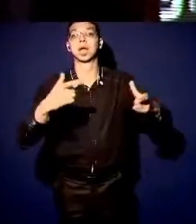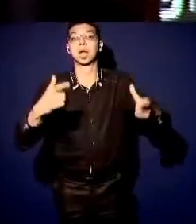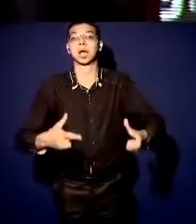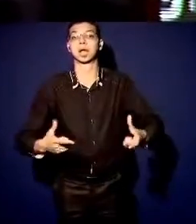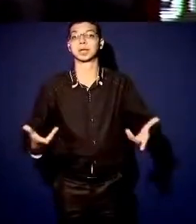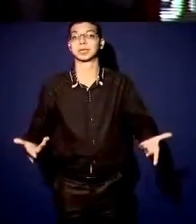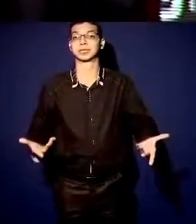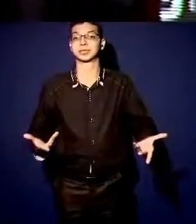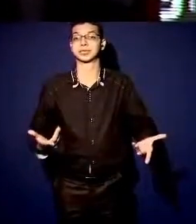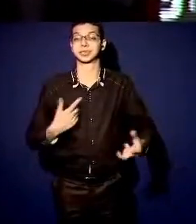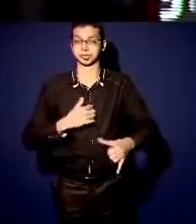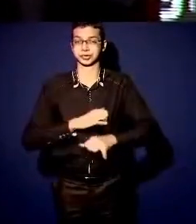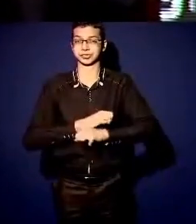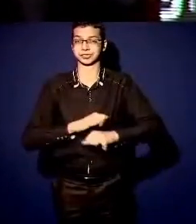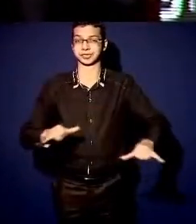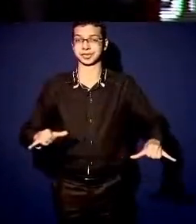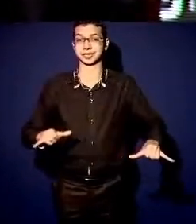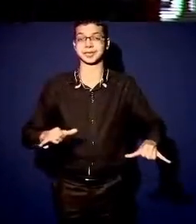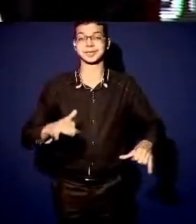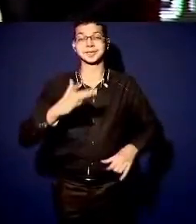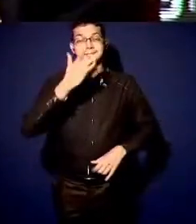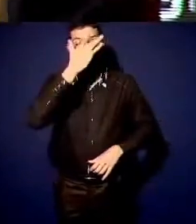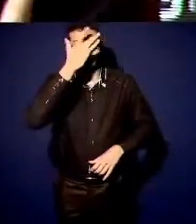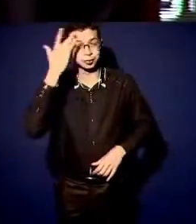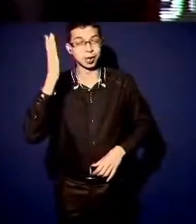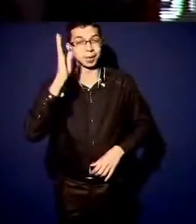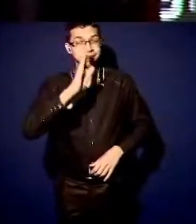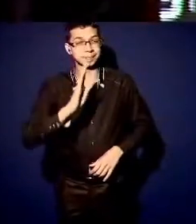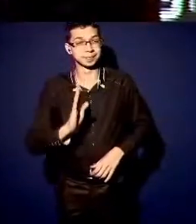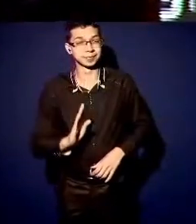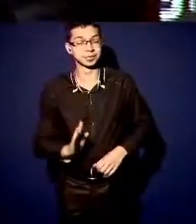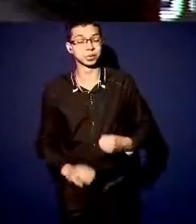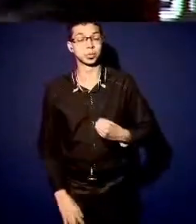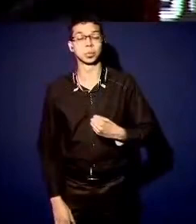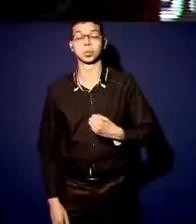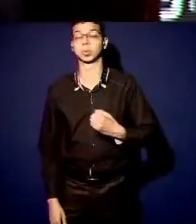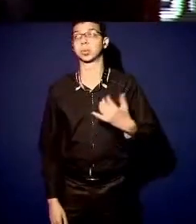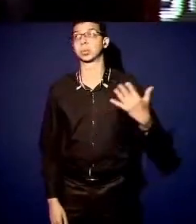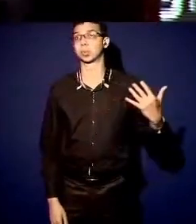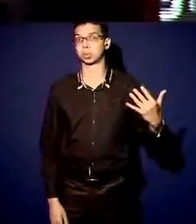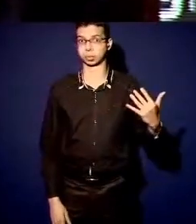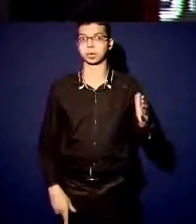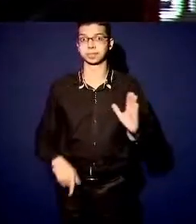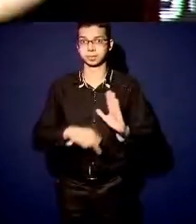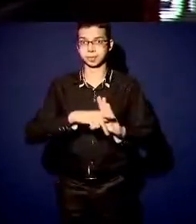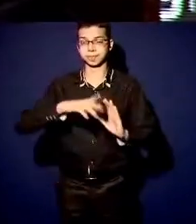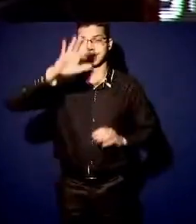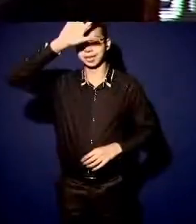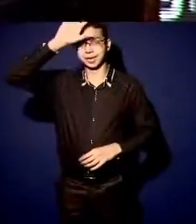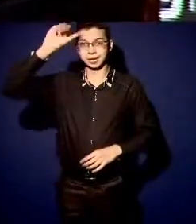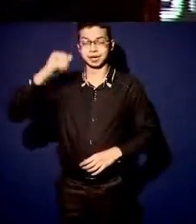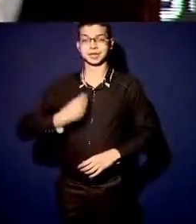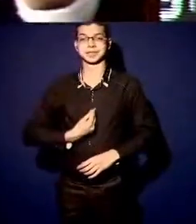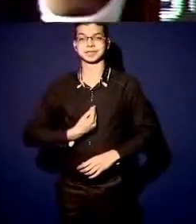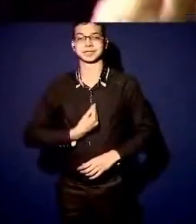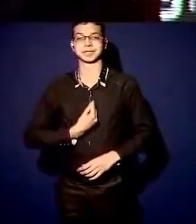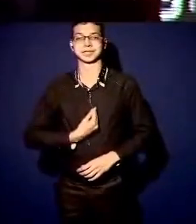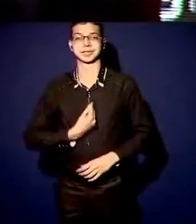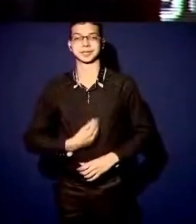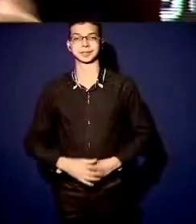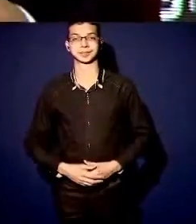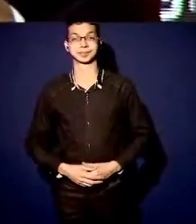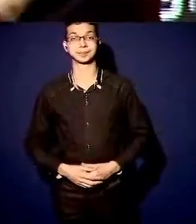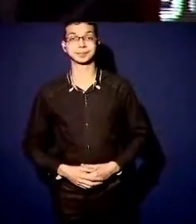que lá se encontram e é uma visão santuarista puramente santuarista da Amazônia não responde a essa